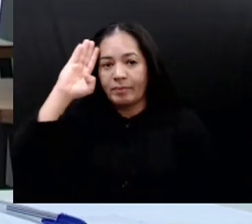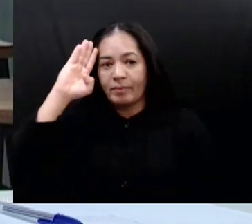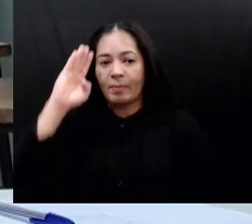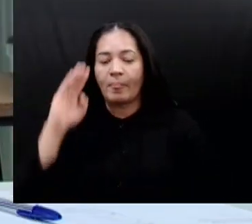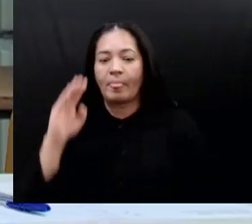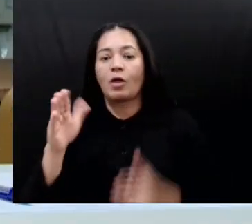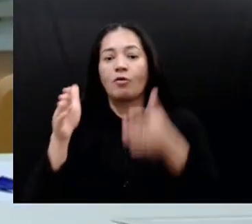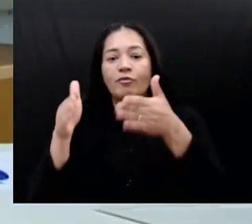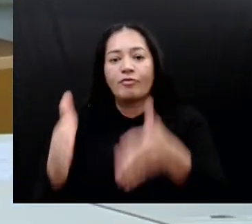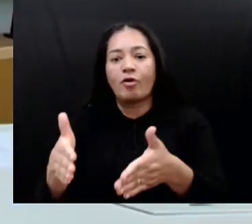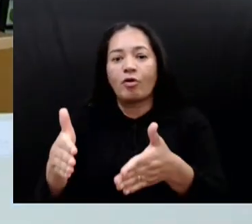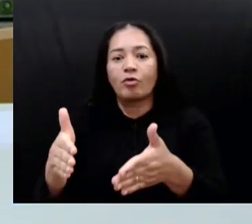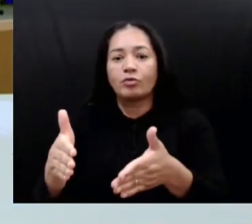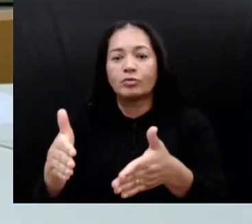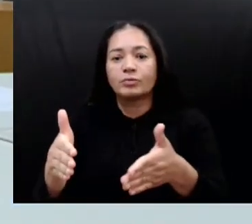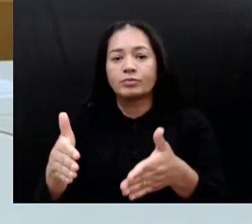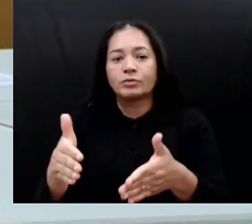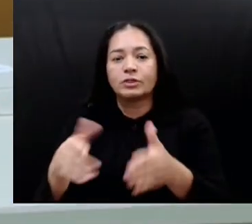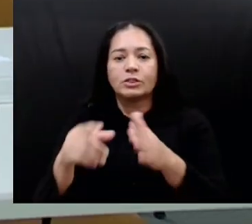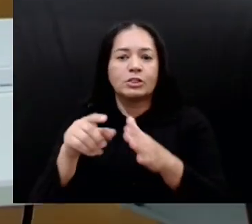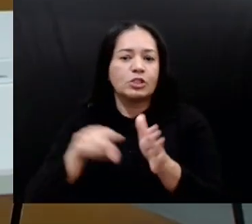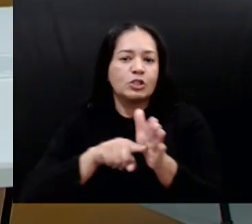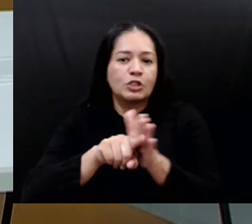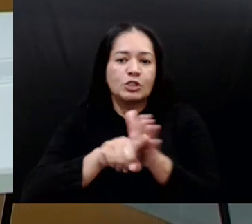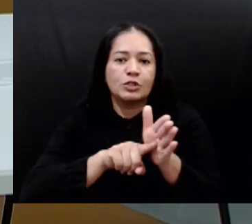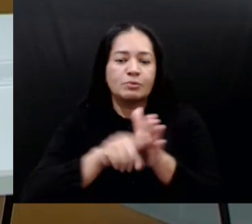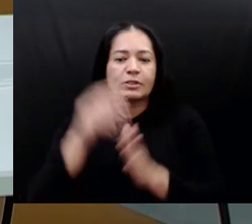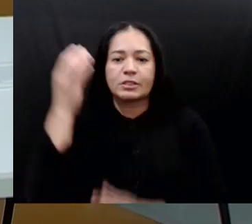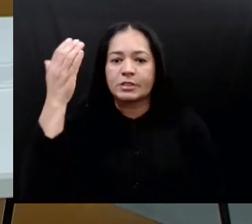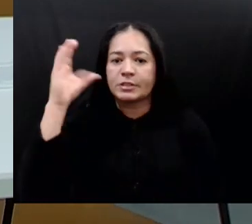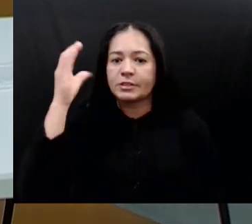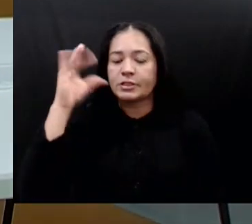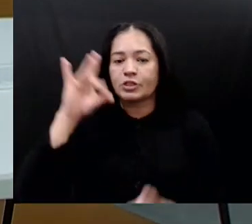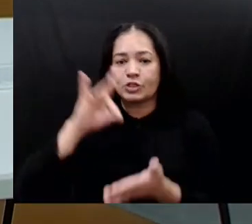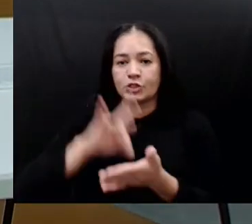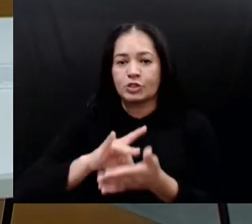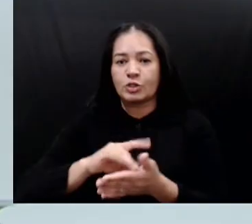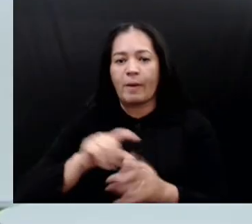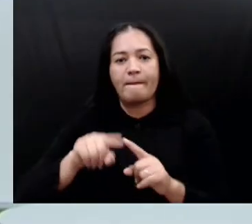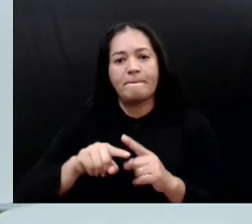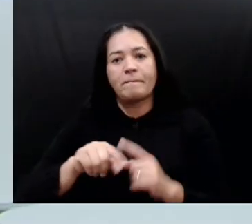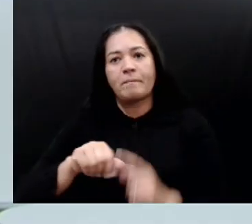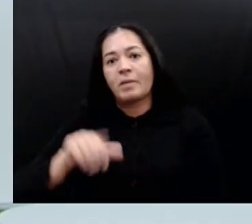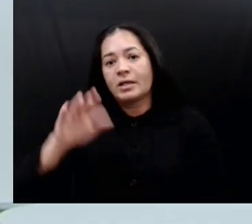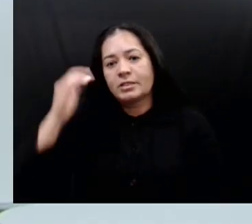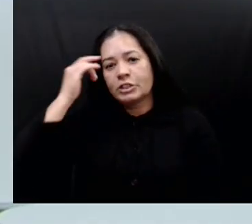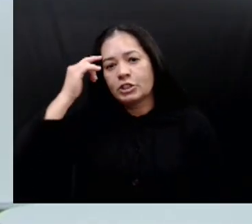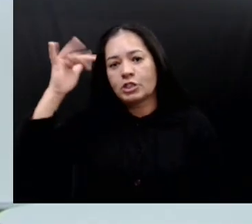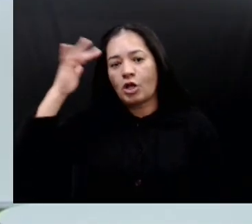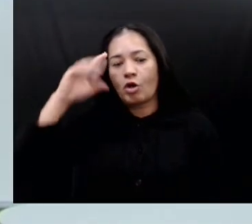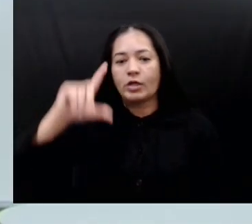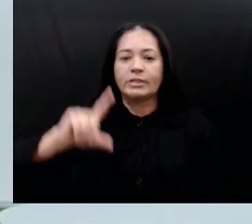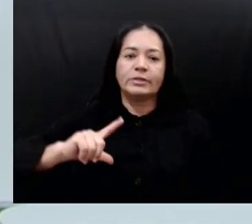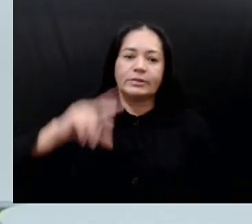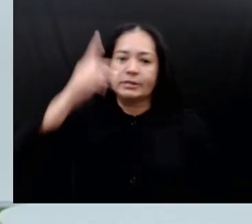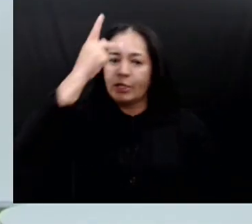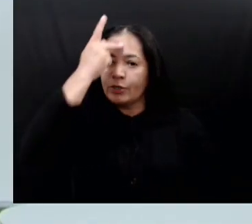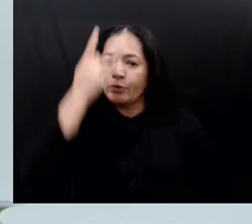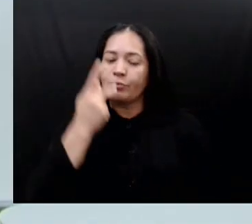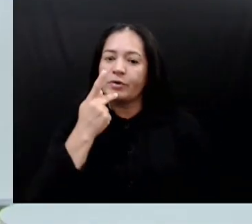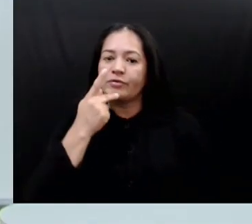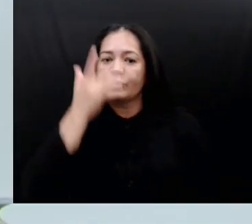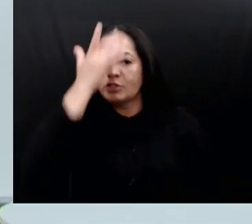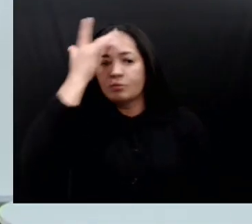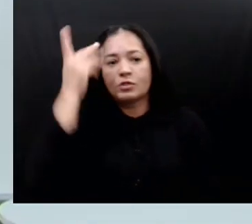viés mais de pesquisa científica de fato, ele é um pouco mais teórico e existe um perfil de pessoas que buscam por esse tipo